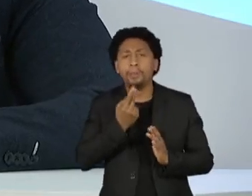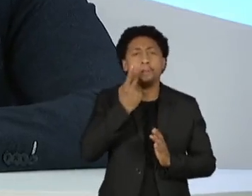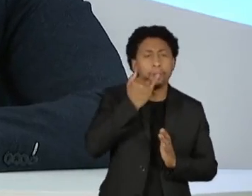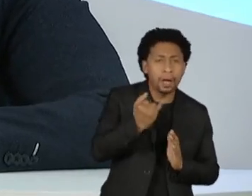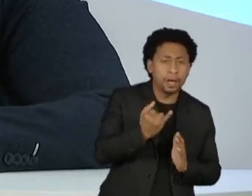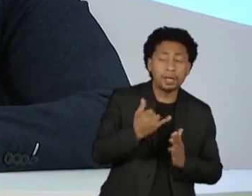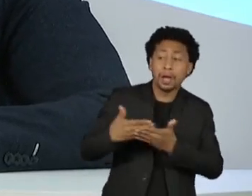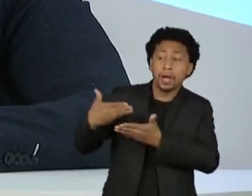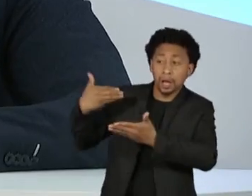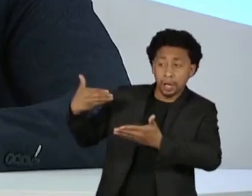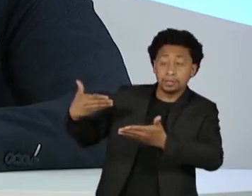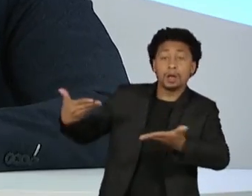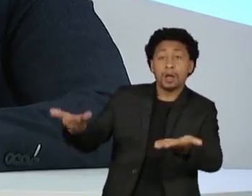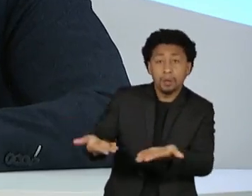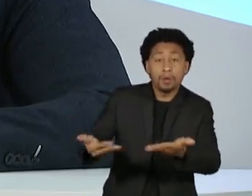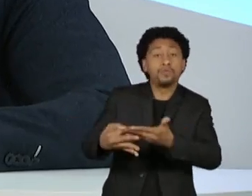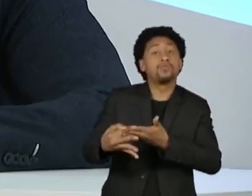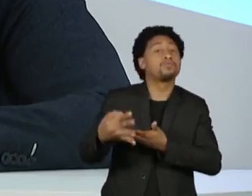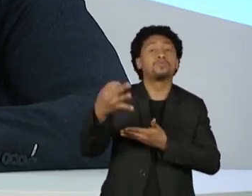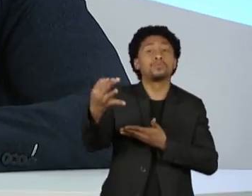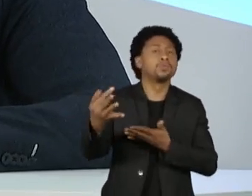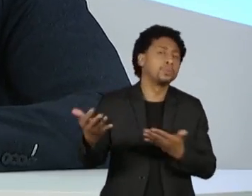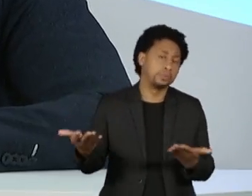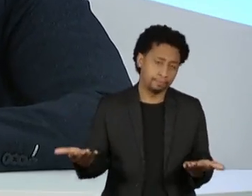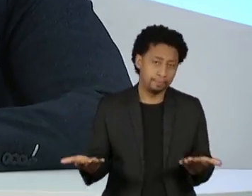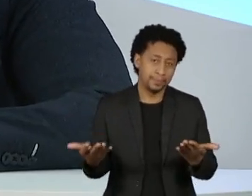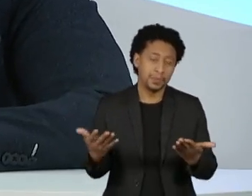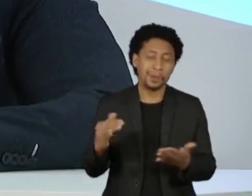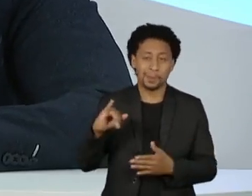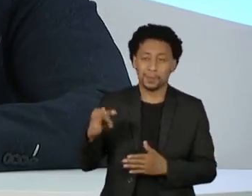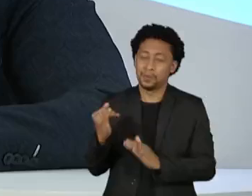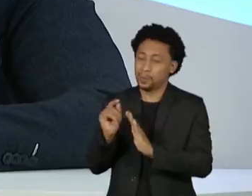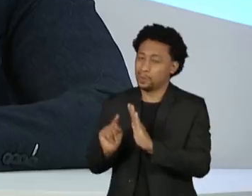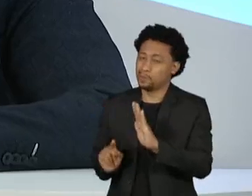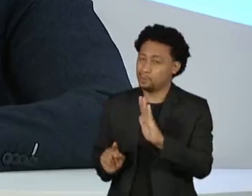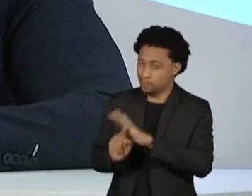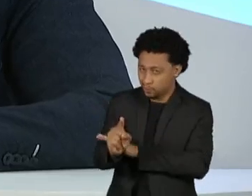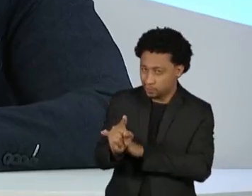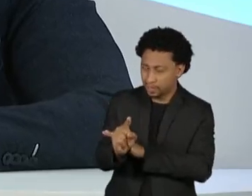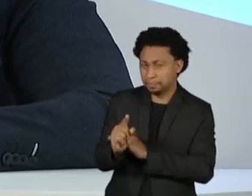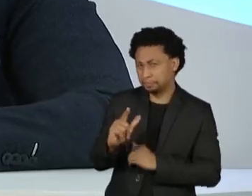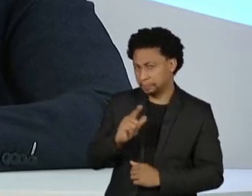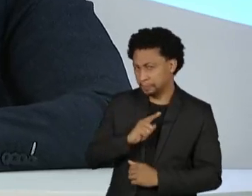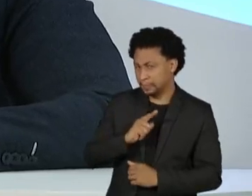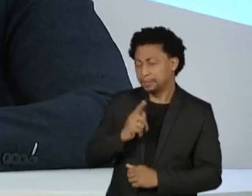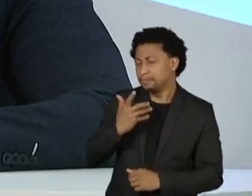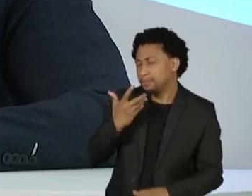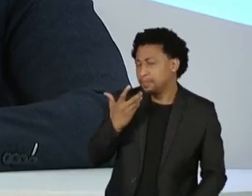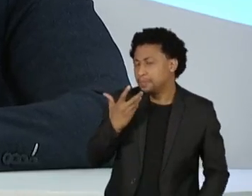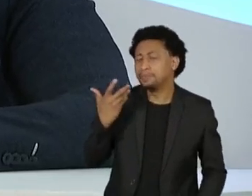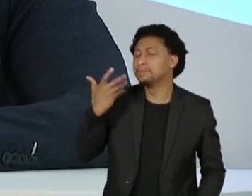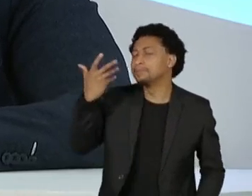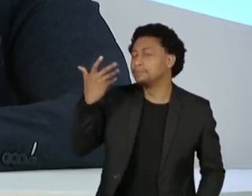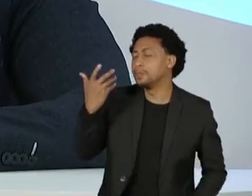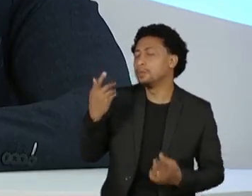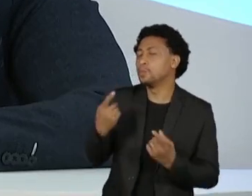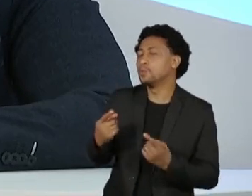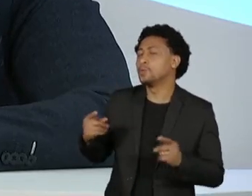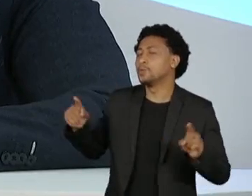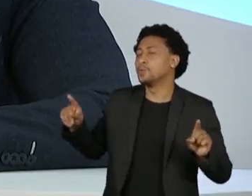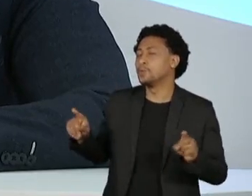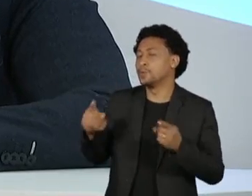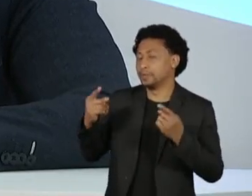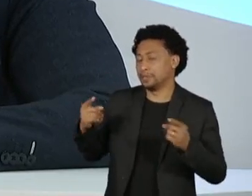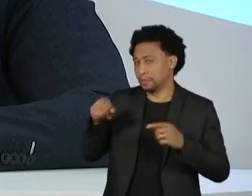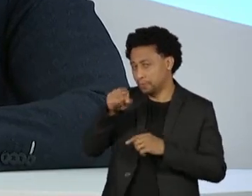ser eh E aproveito para para perguntar assim tem alguma alguma canção que você cantou alguma coisa que você já fez no